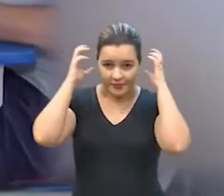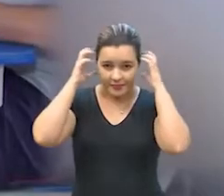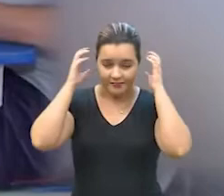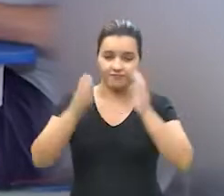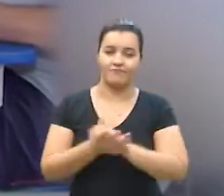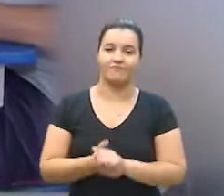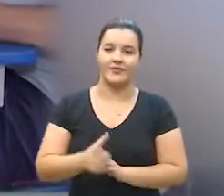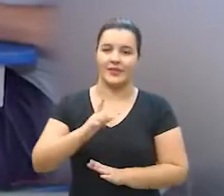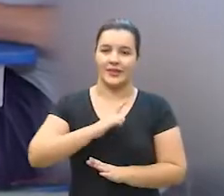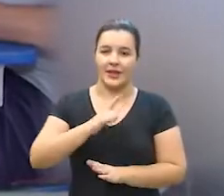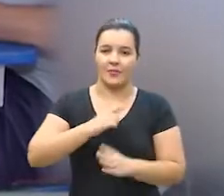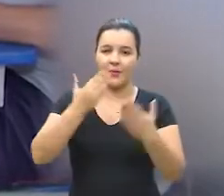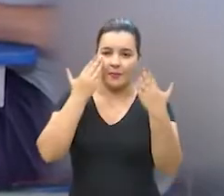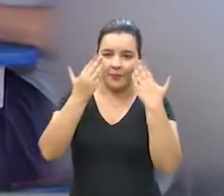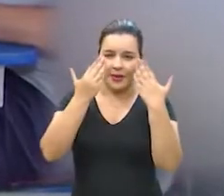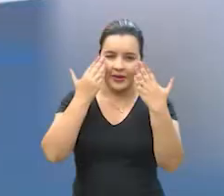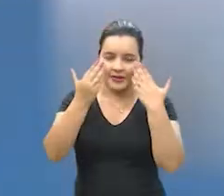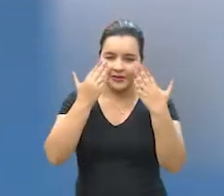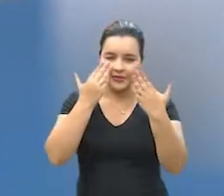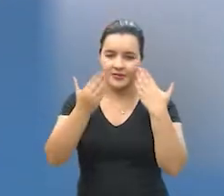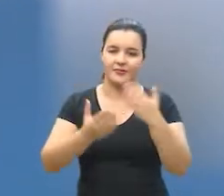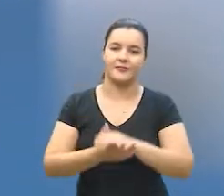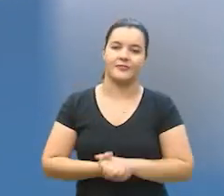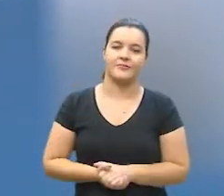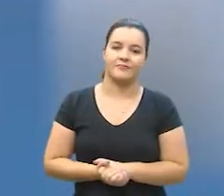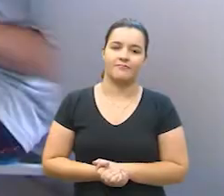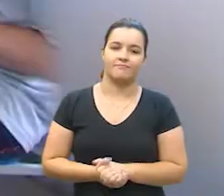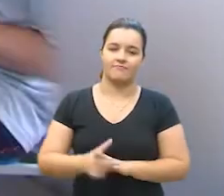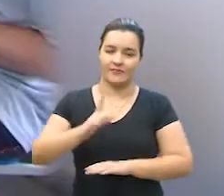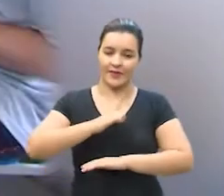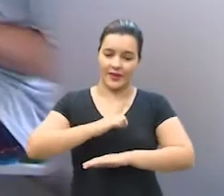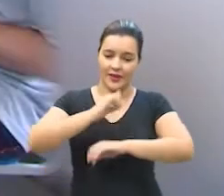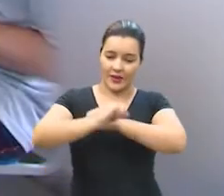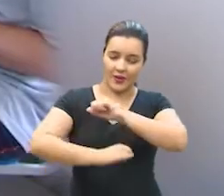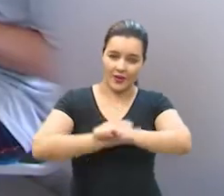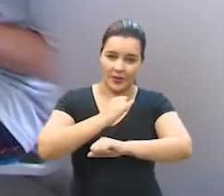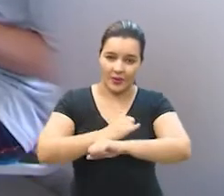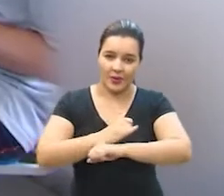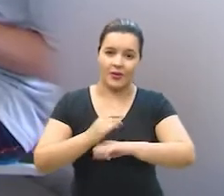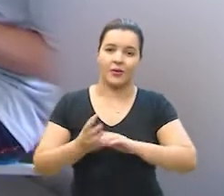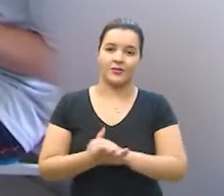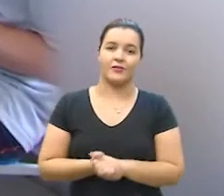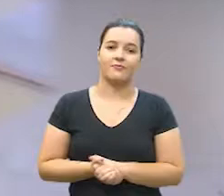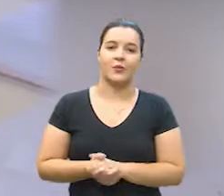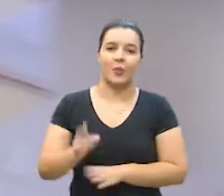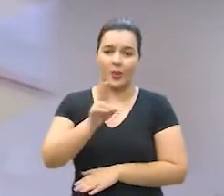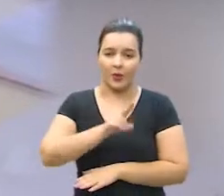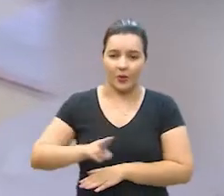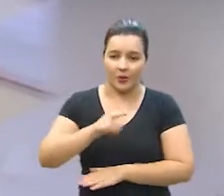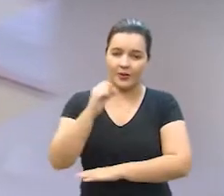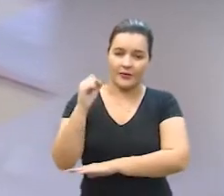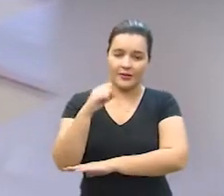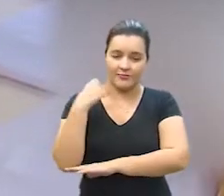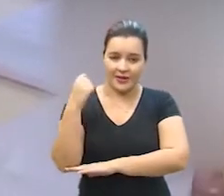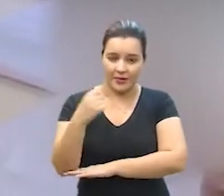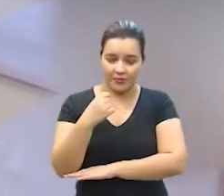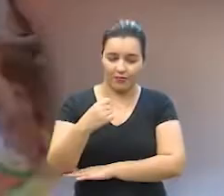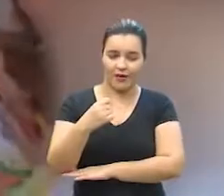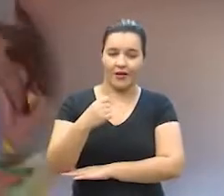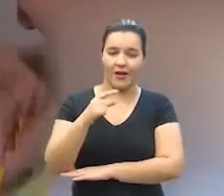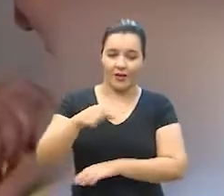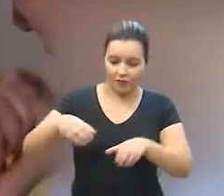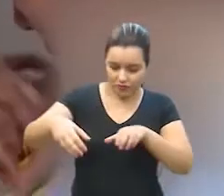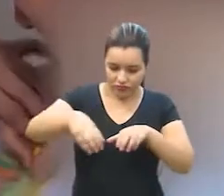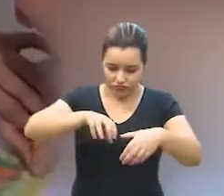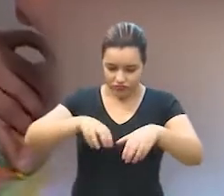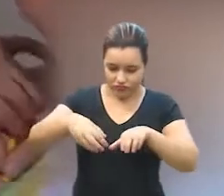nós temos psicólogos, nós temos informática usando a terapia Lego, né, que é uma